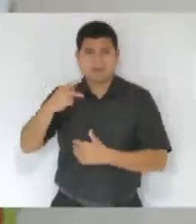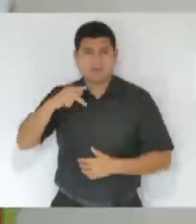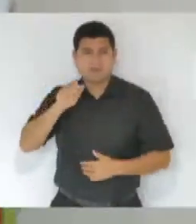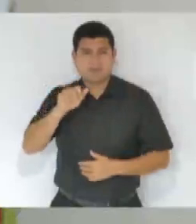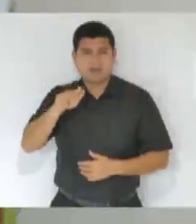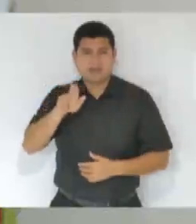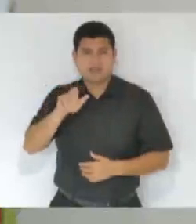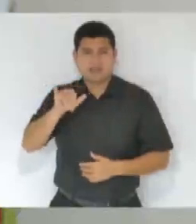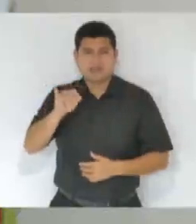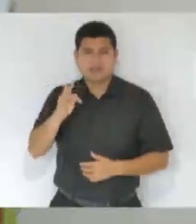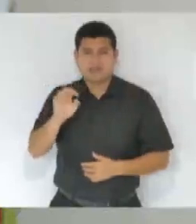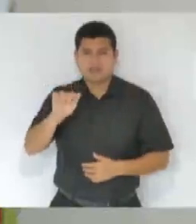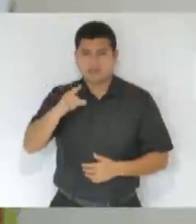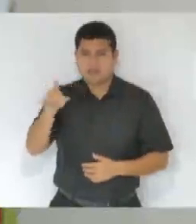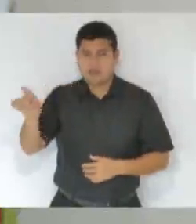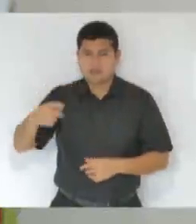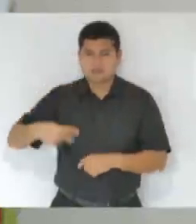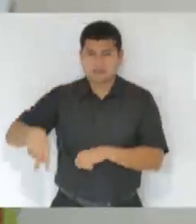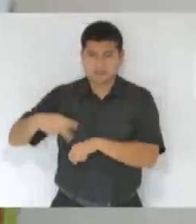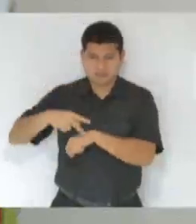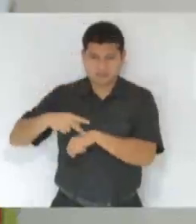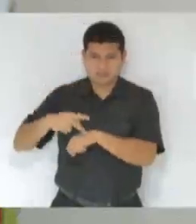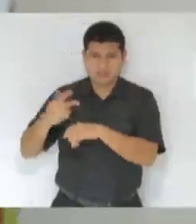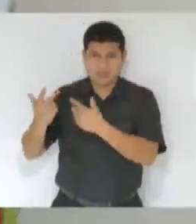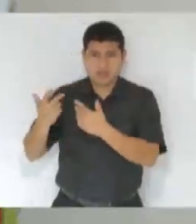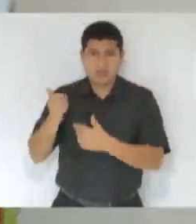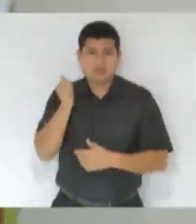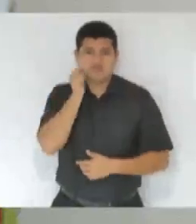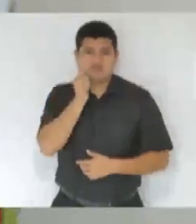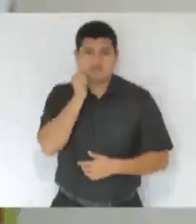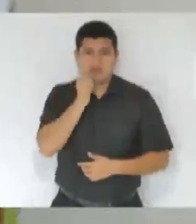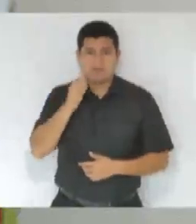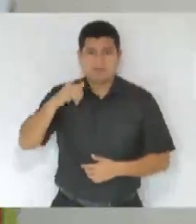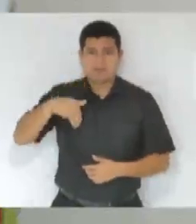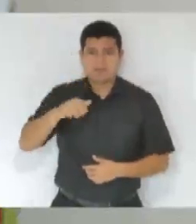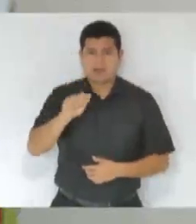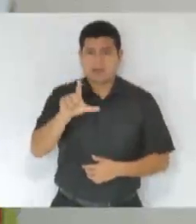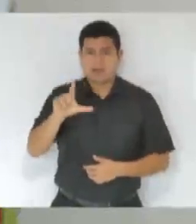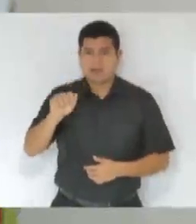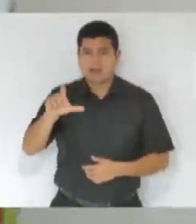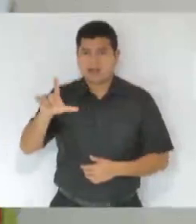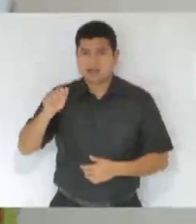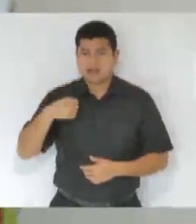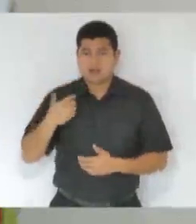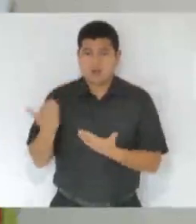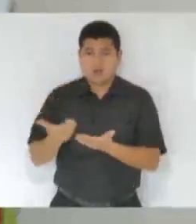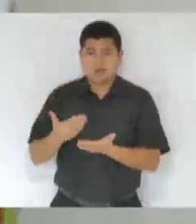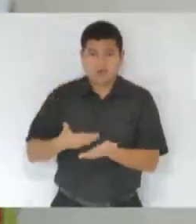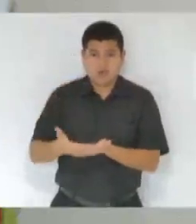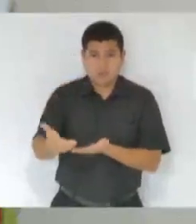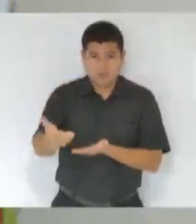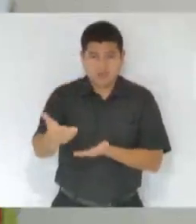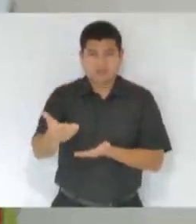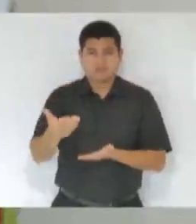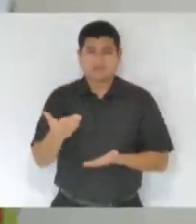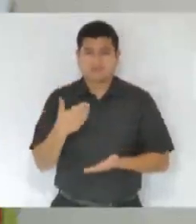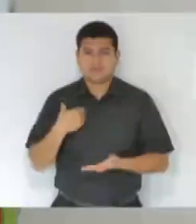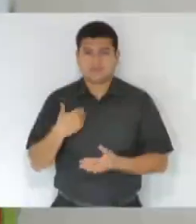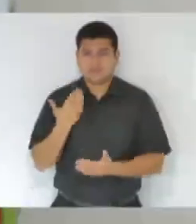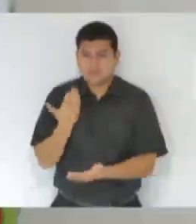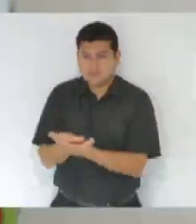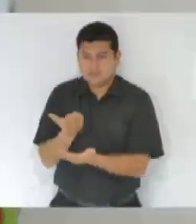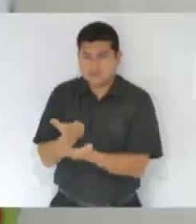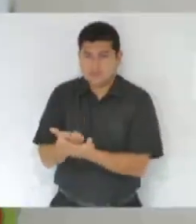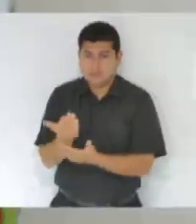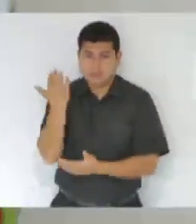Malala, prêmio Nobel da Paz, que hoje começa a estudar depois de quase perder a